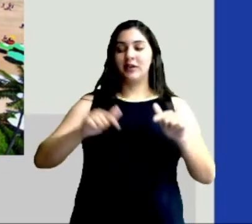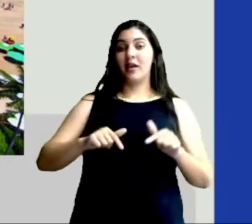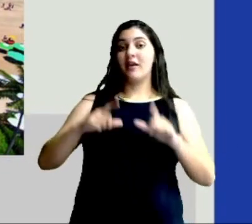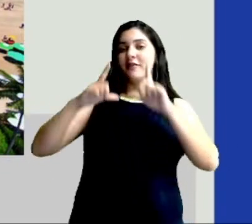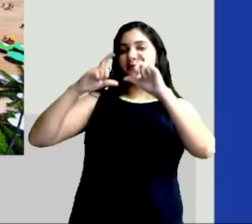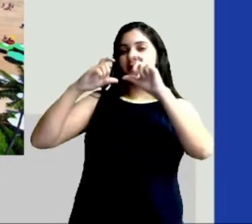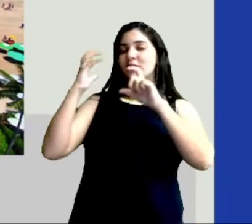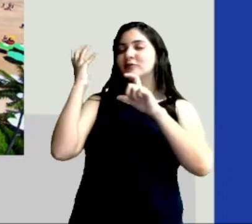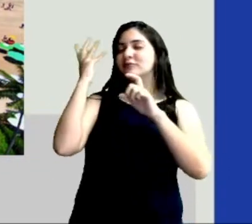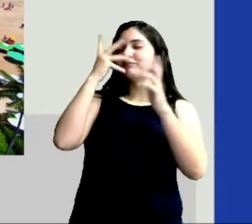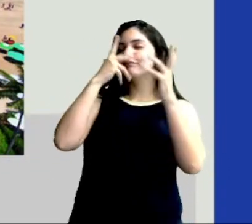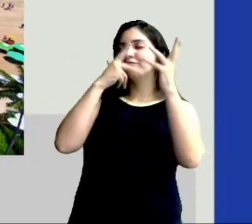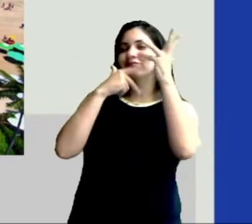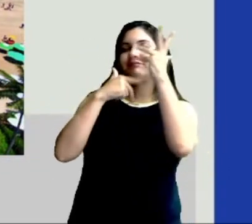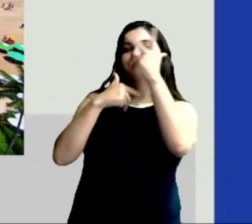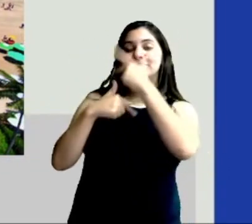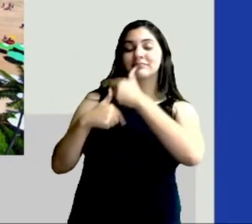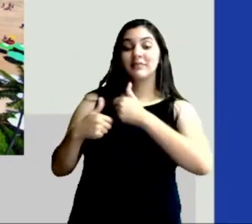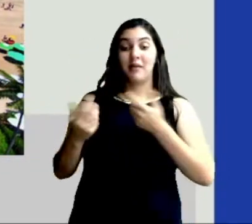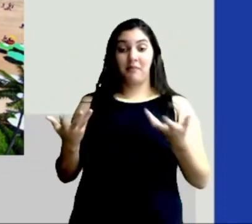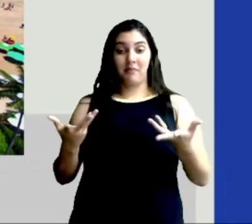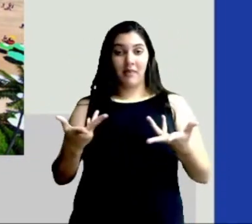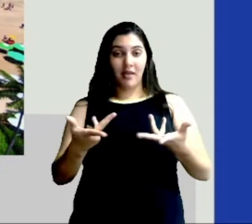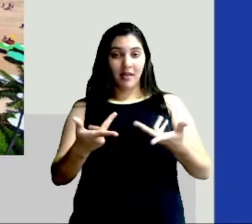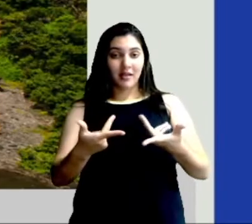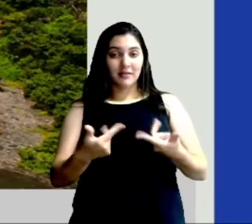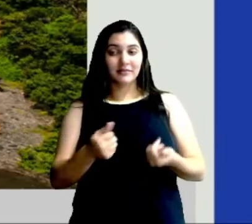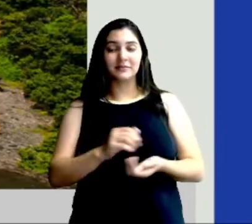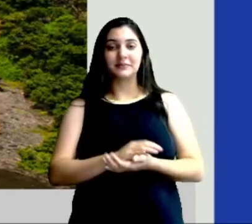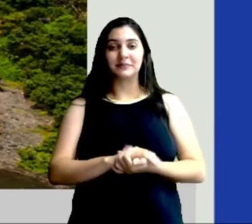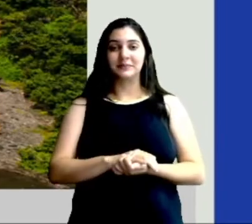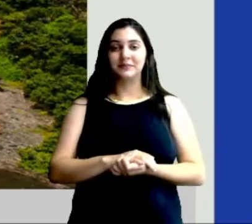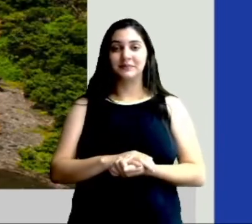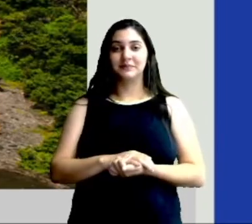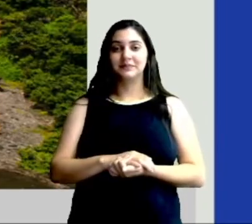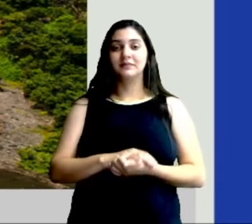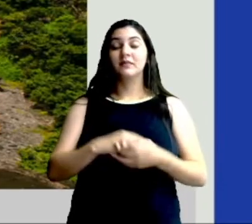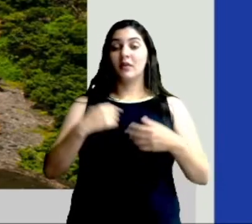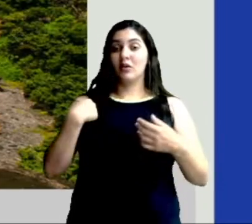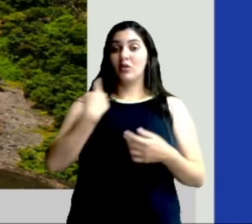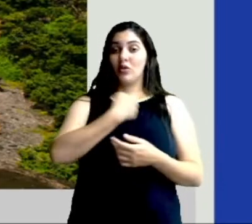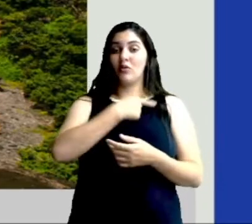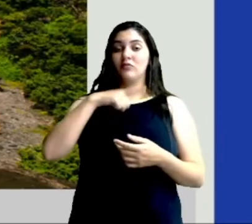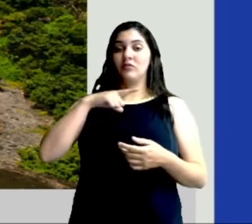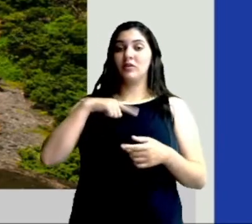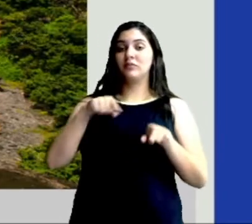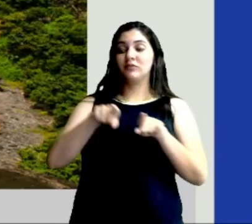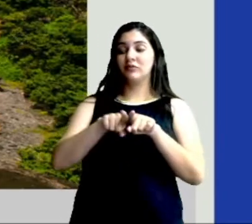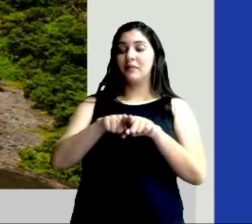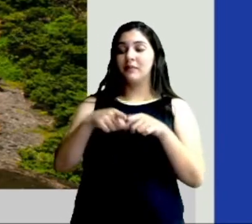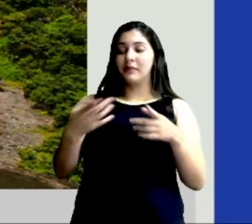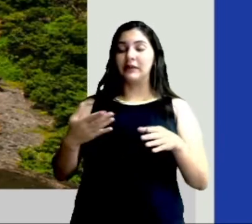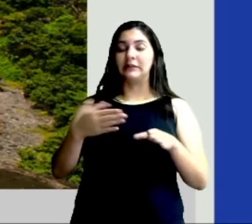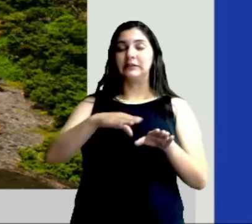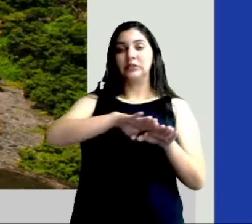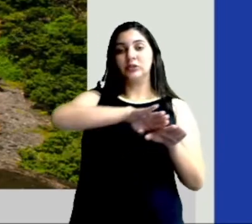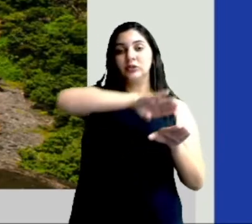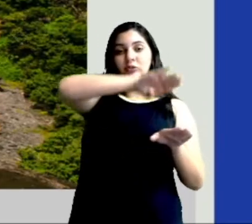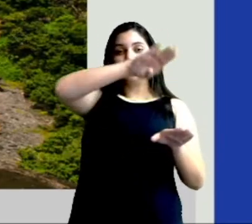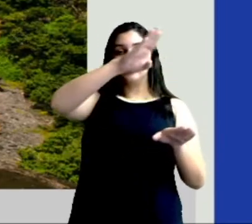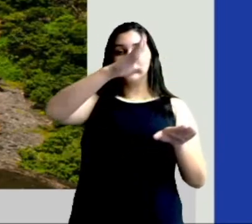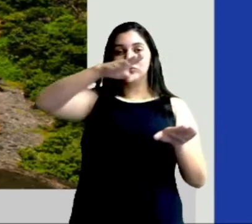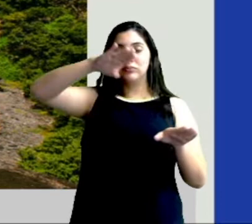foto linda, gente, que paisagem maravilhosa, hein? Nós temos também o arquipélago de Fernando